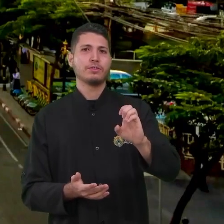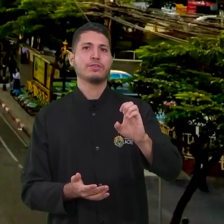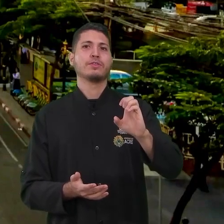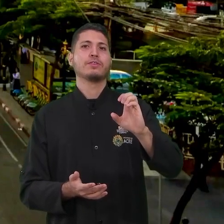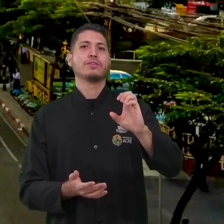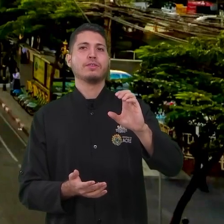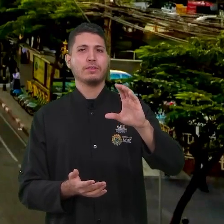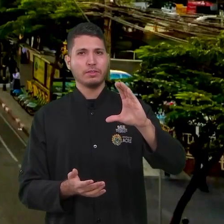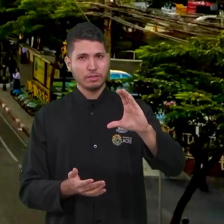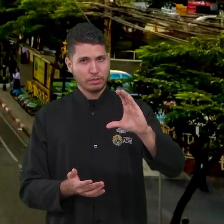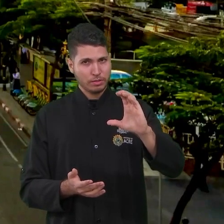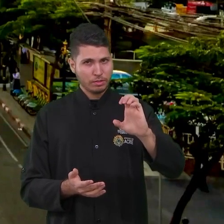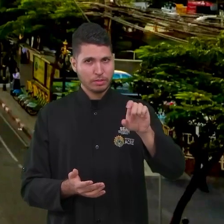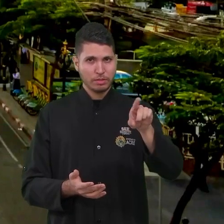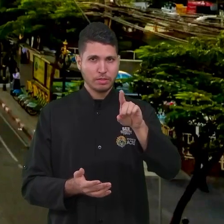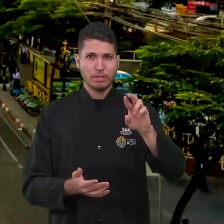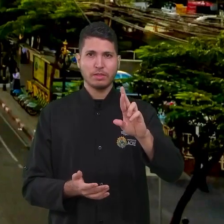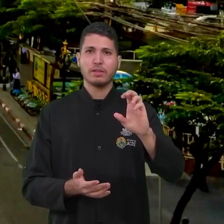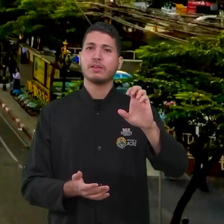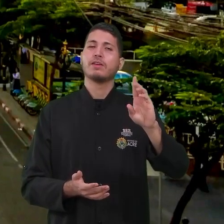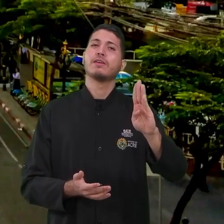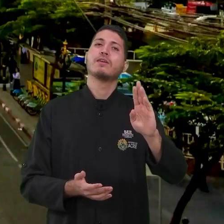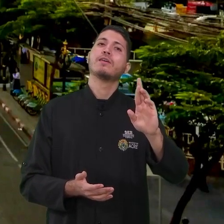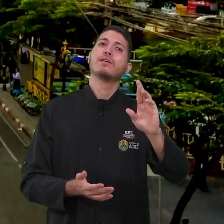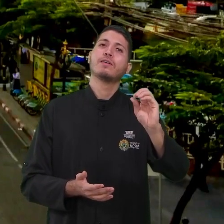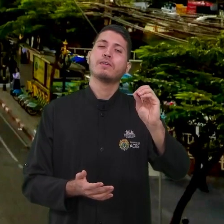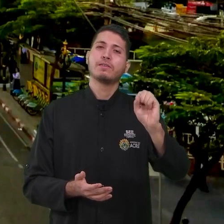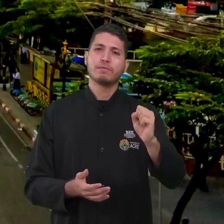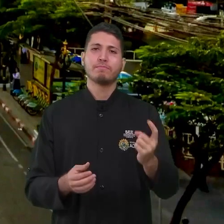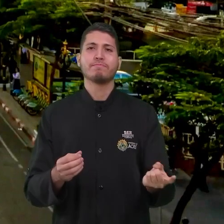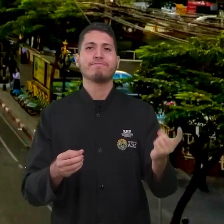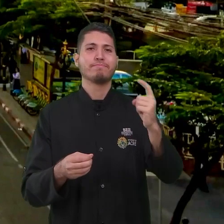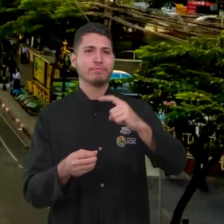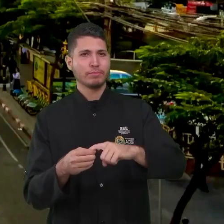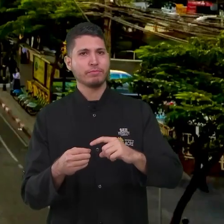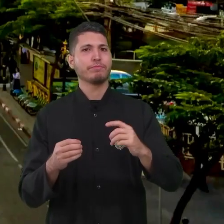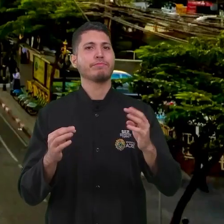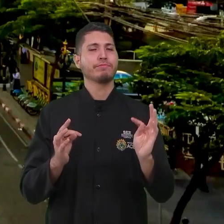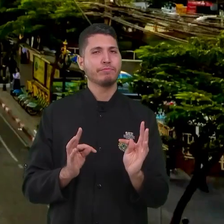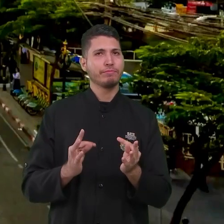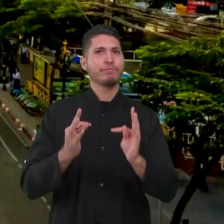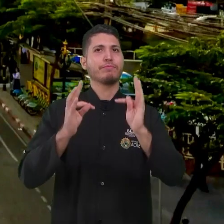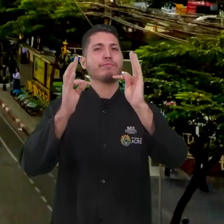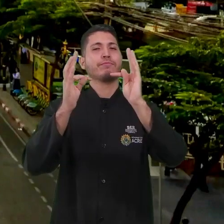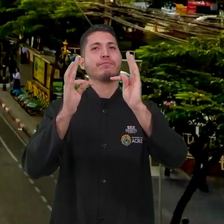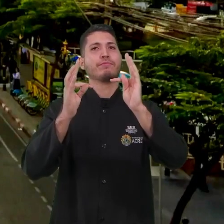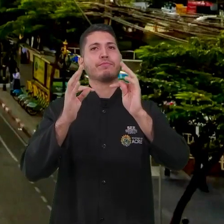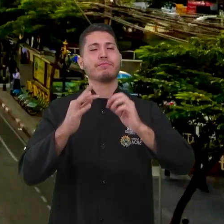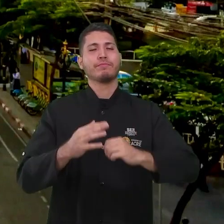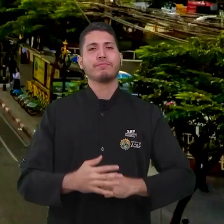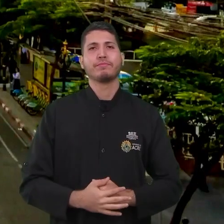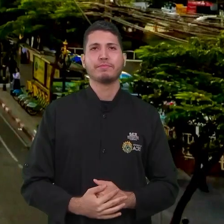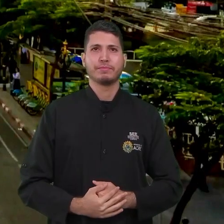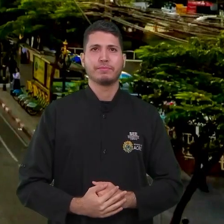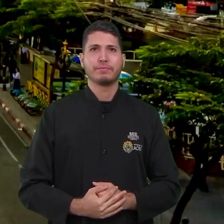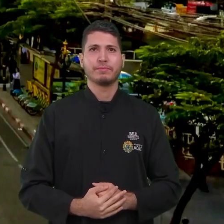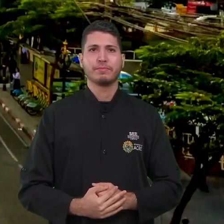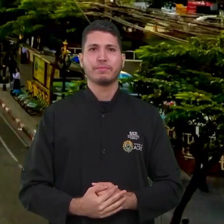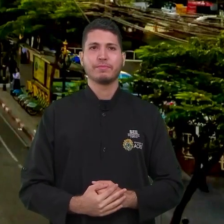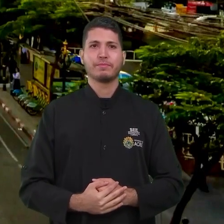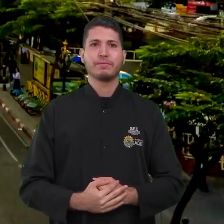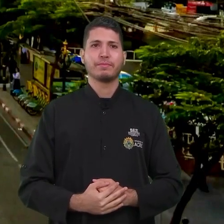próprios, tendo aí uma alta dependência tecnológica desses polos localizados nos países ricos.